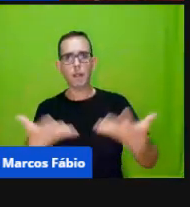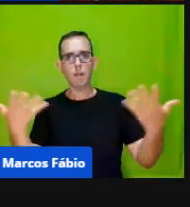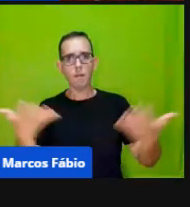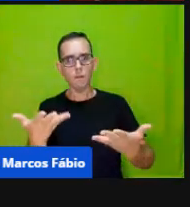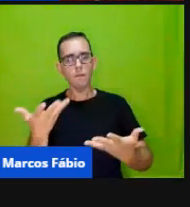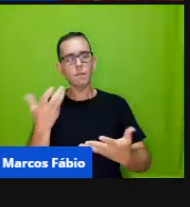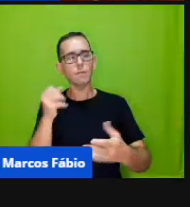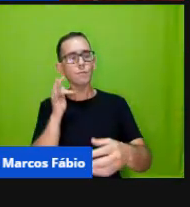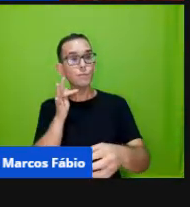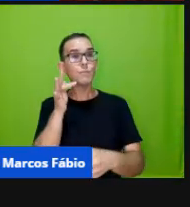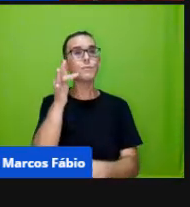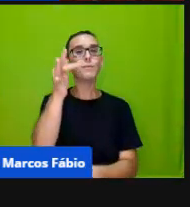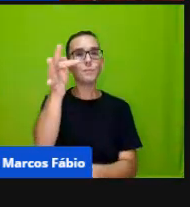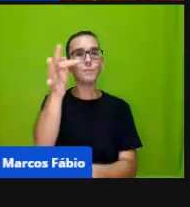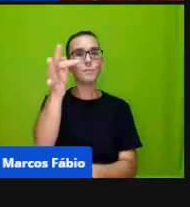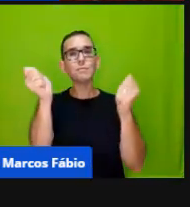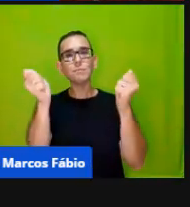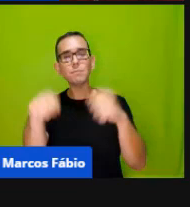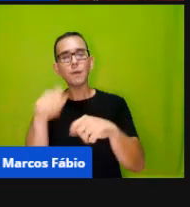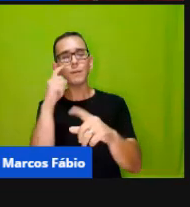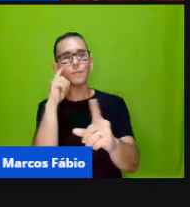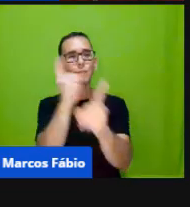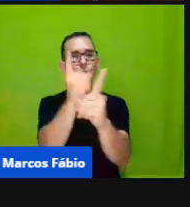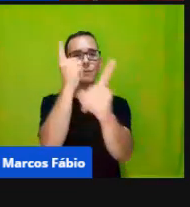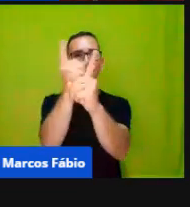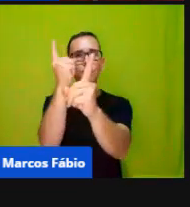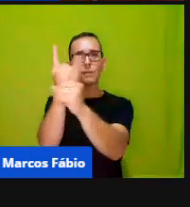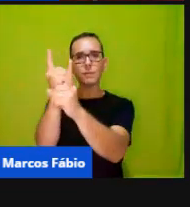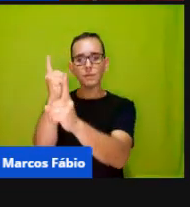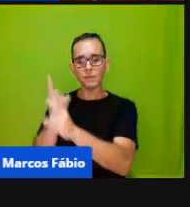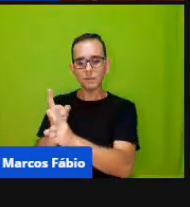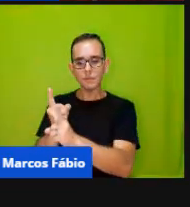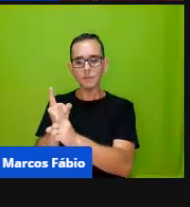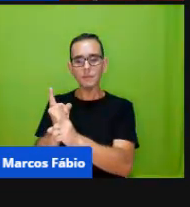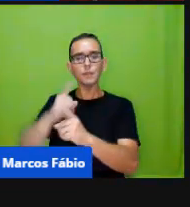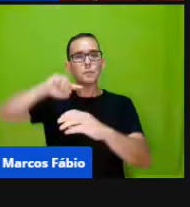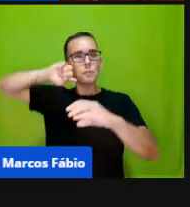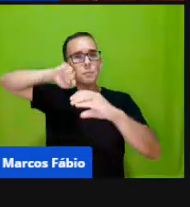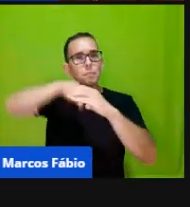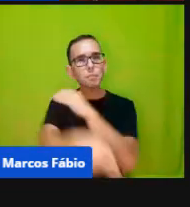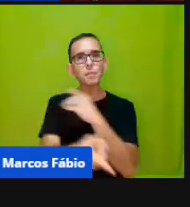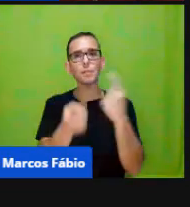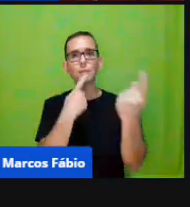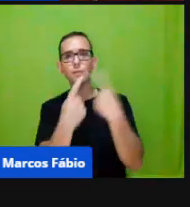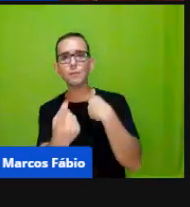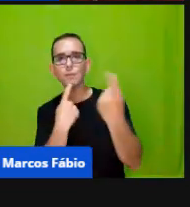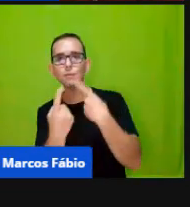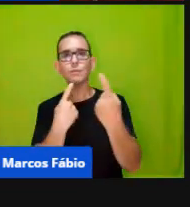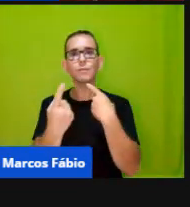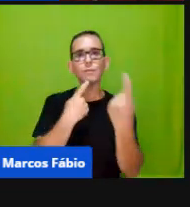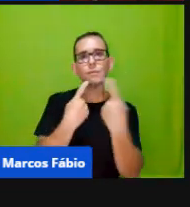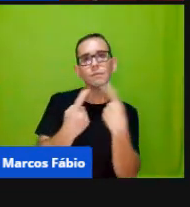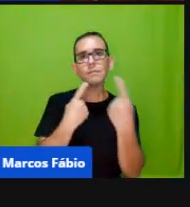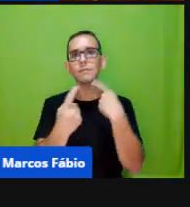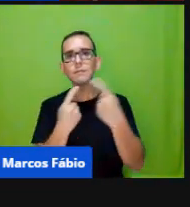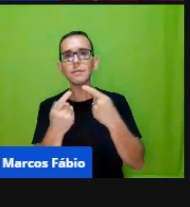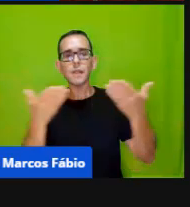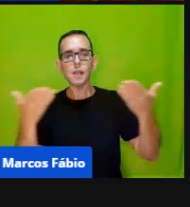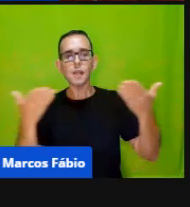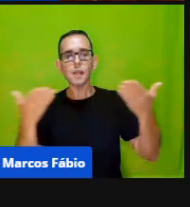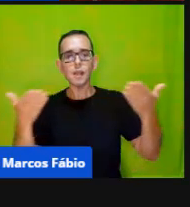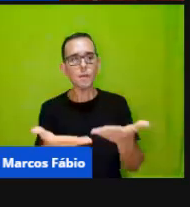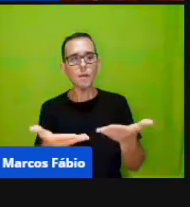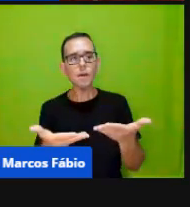no futuro a gente possa se encontrar aí e realmente aprofundar essas discussões que a gente vai ter agora como